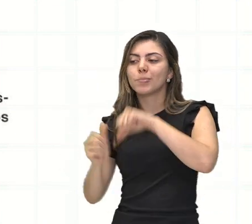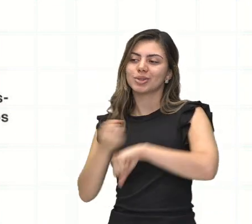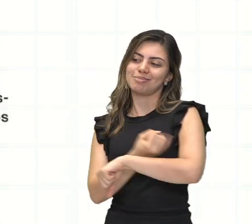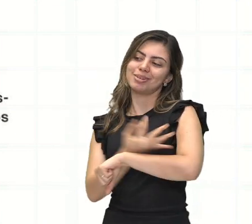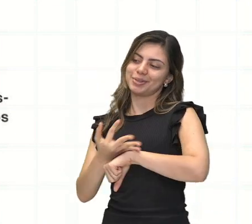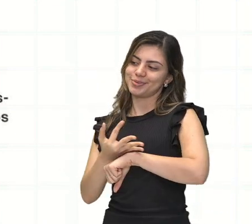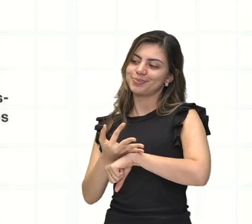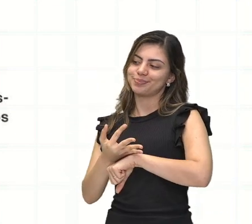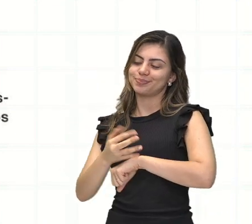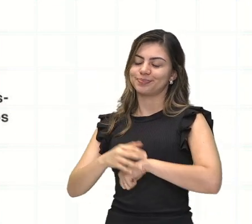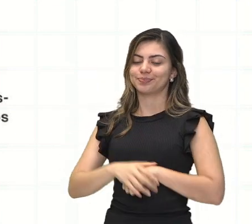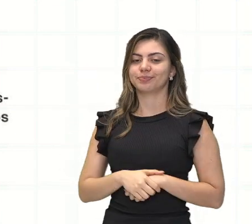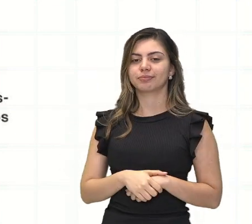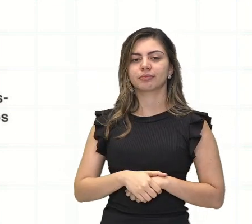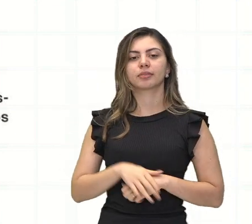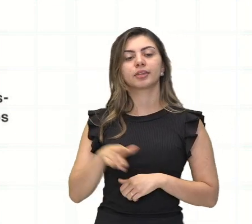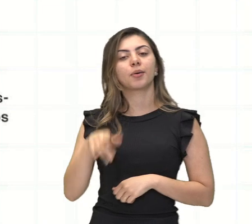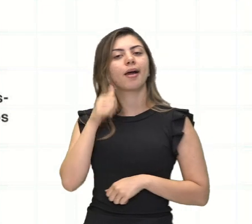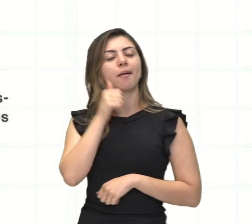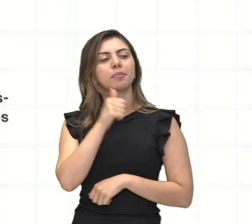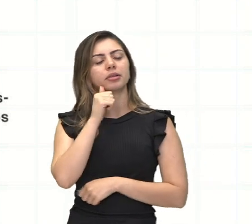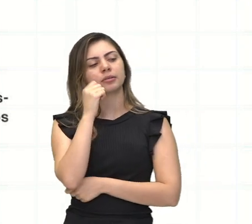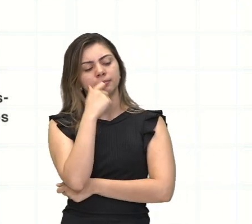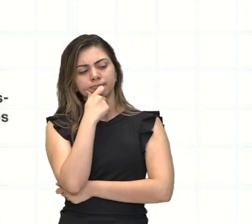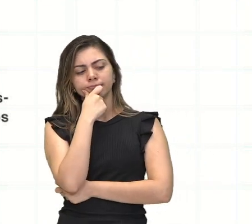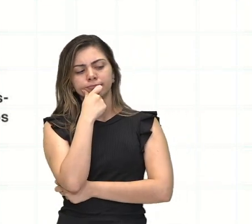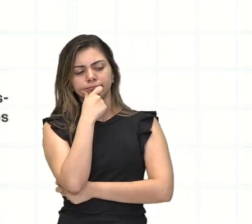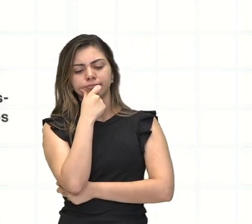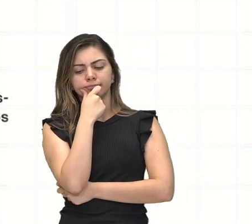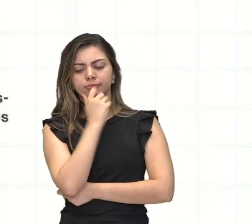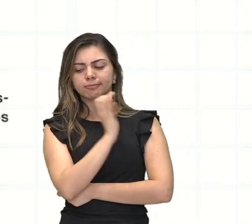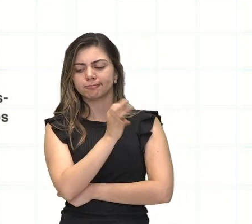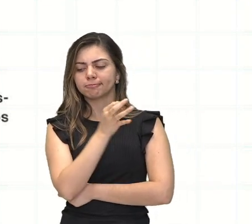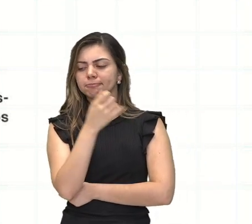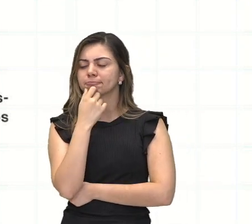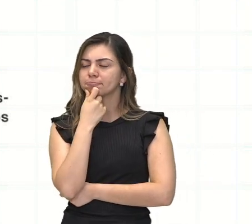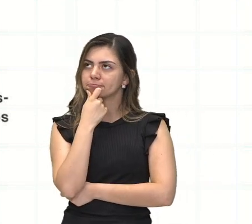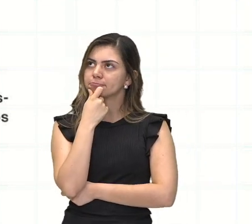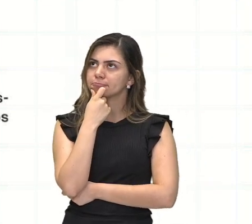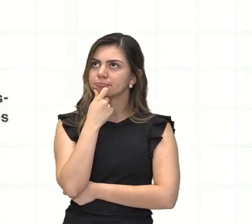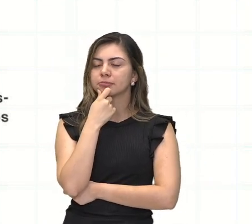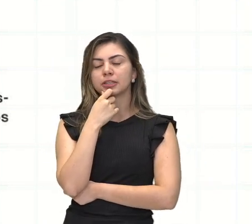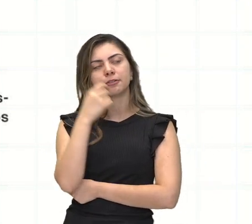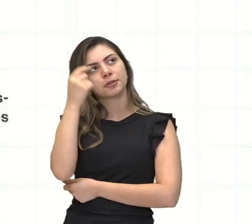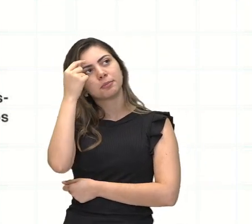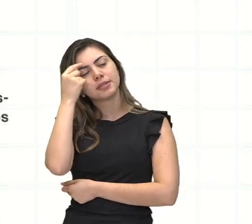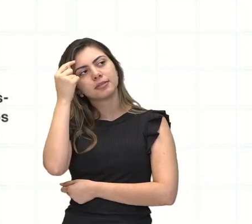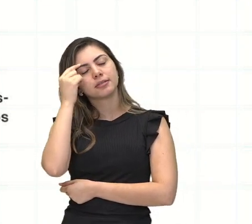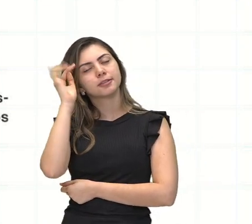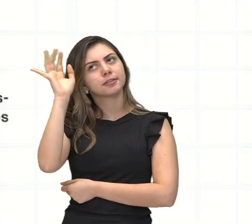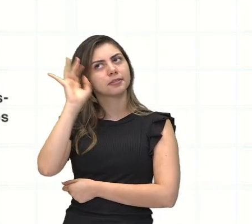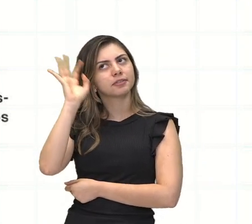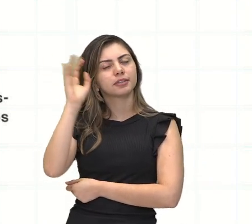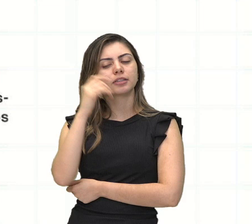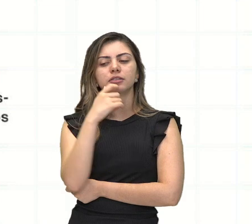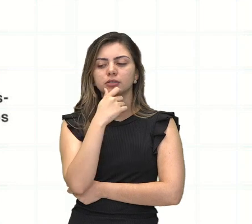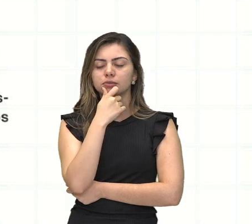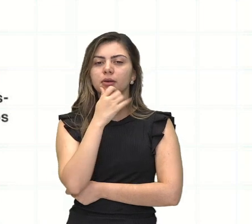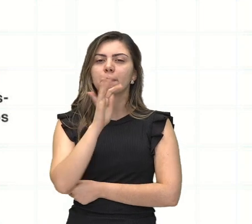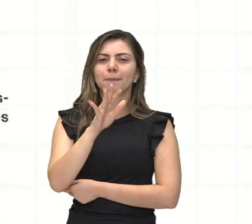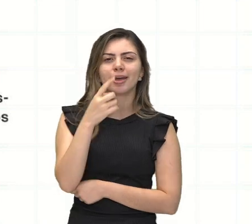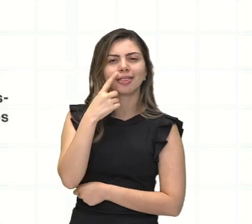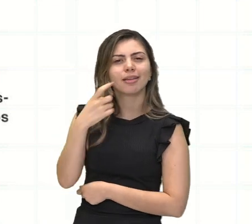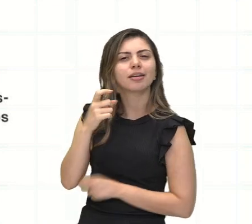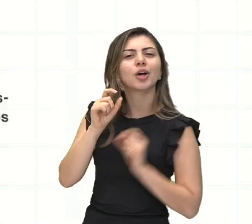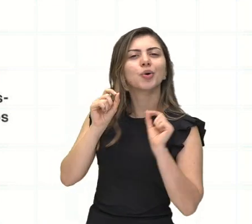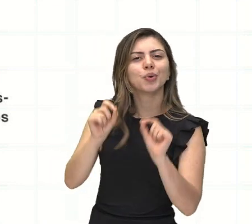branco. A menina pensou sobre essa revelação, ela ficou lá pensando, né? E olha que